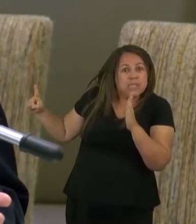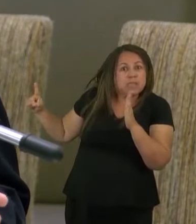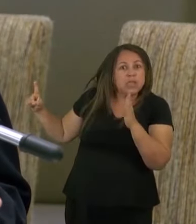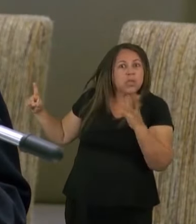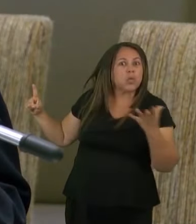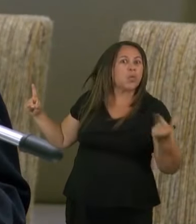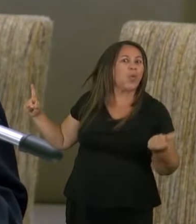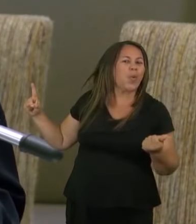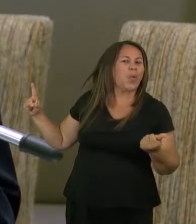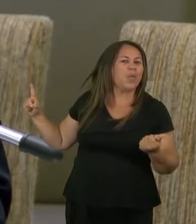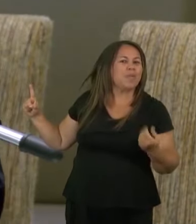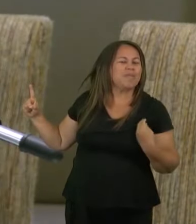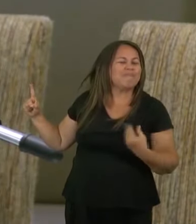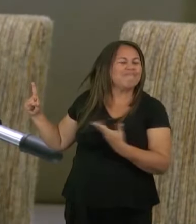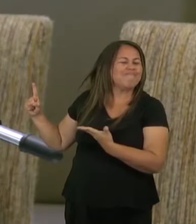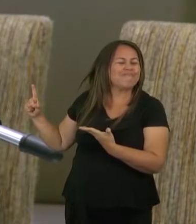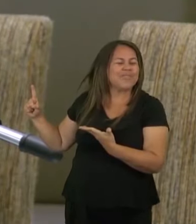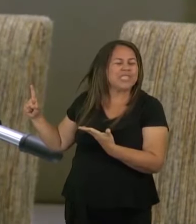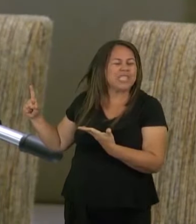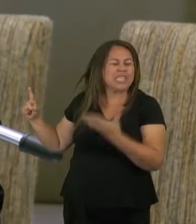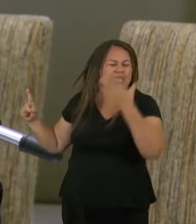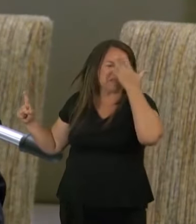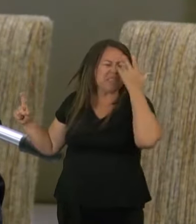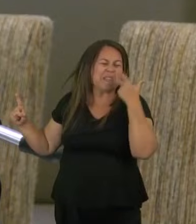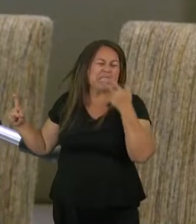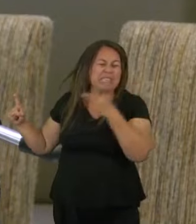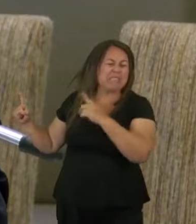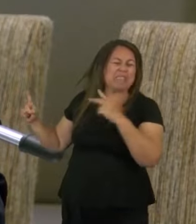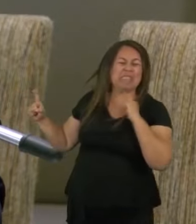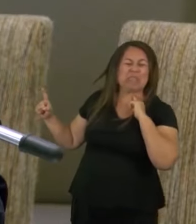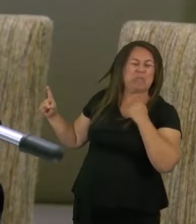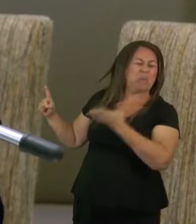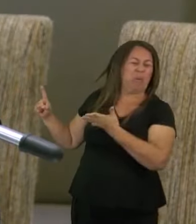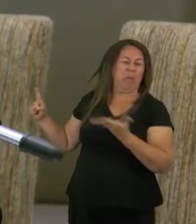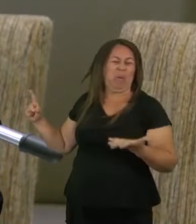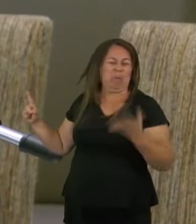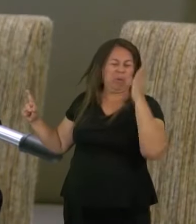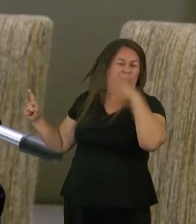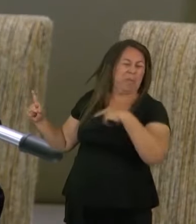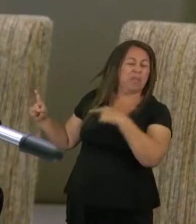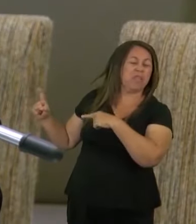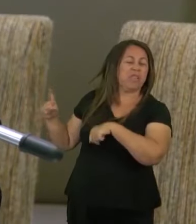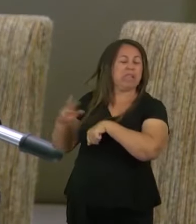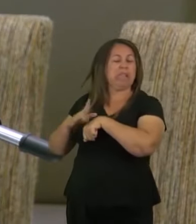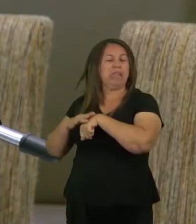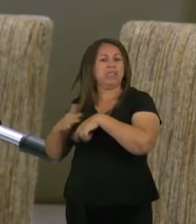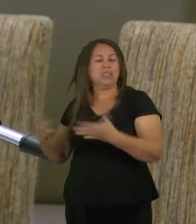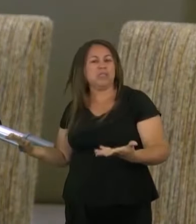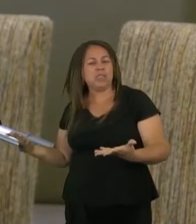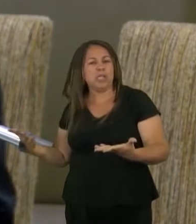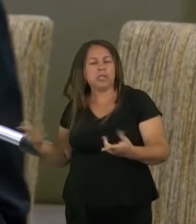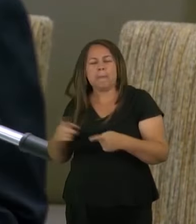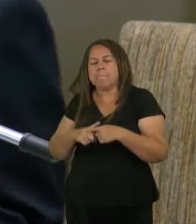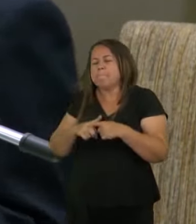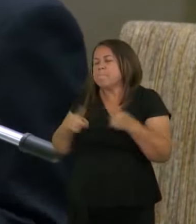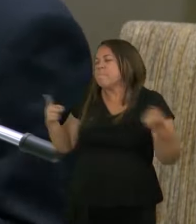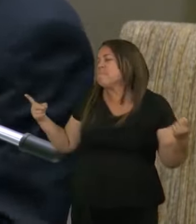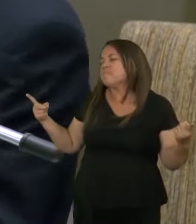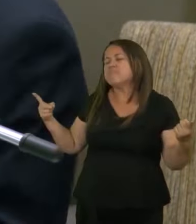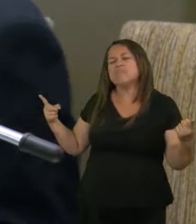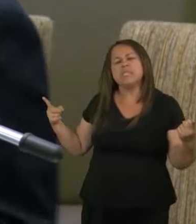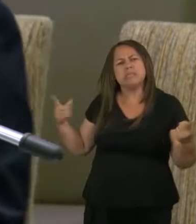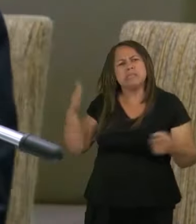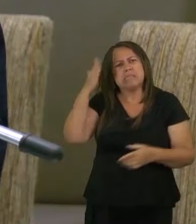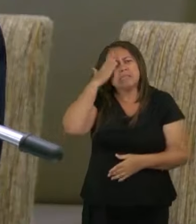todos. Era tido como alguém imundo, maldita. Mas mesmo assim,